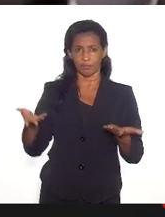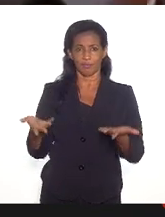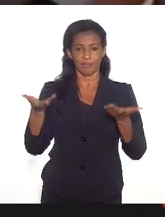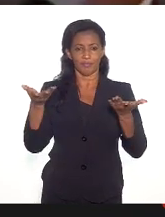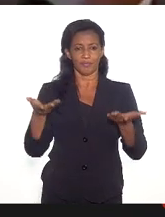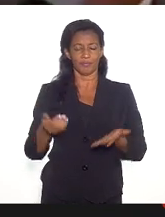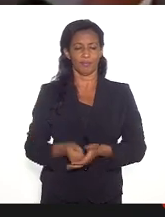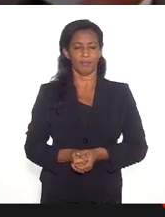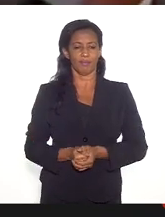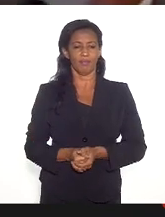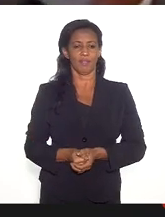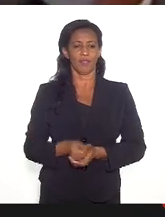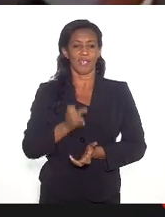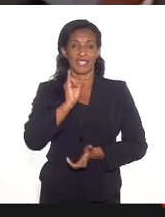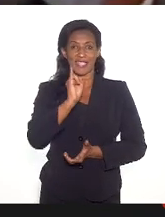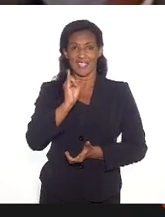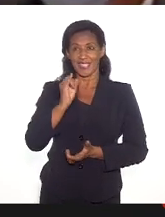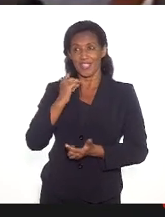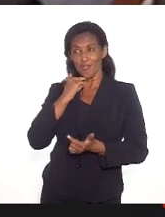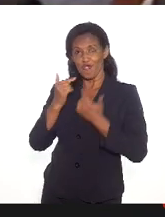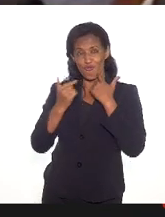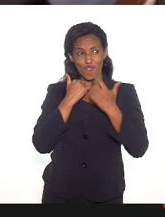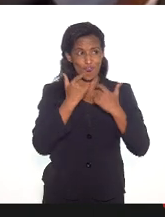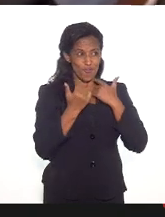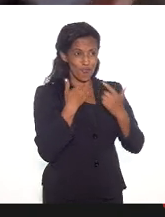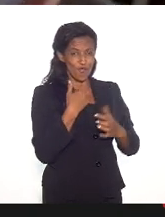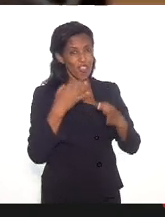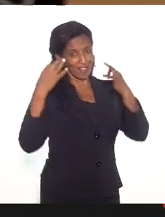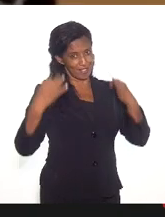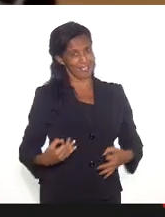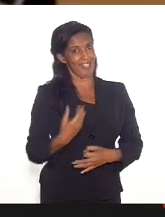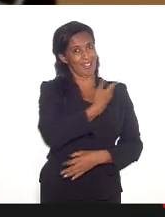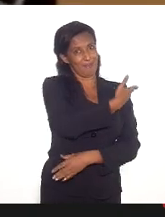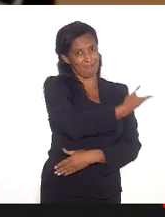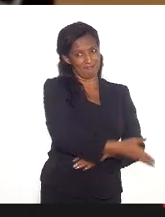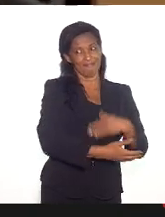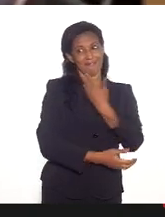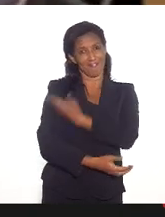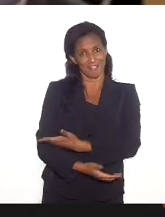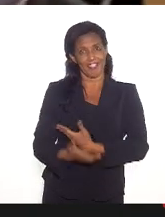a possibilidade de responder alguma pergunta, certamente eles responderão aqui.